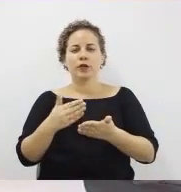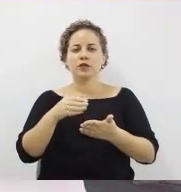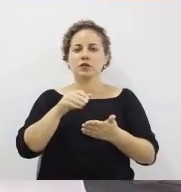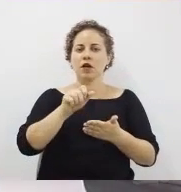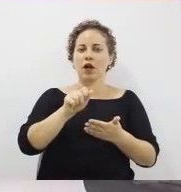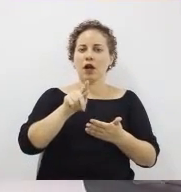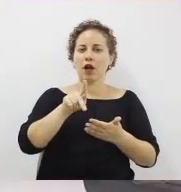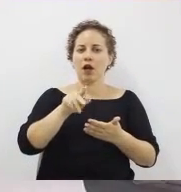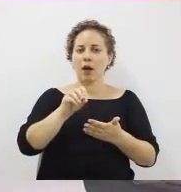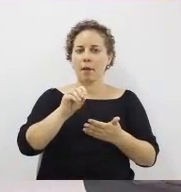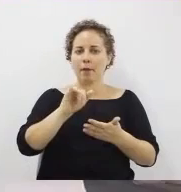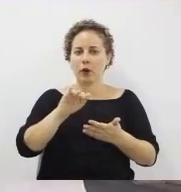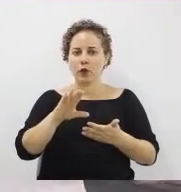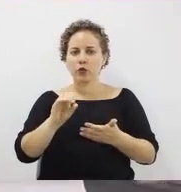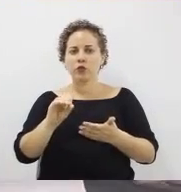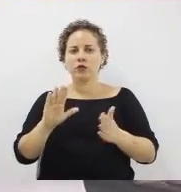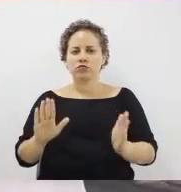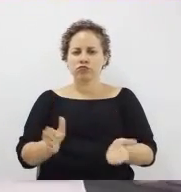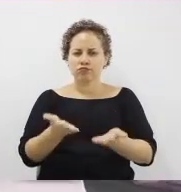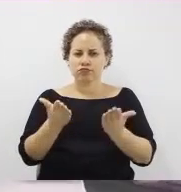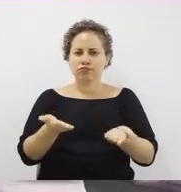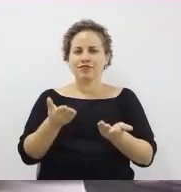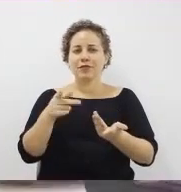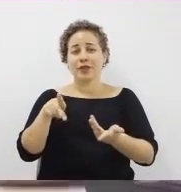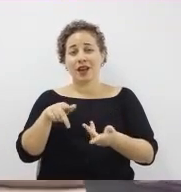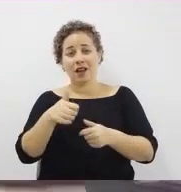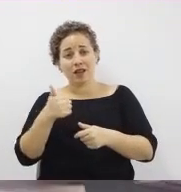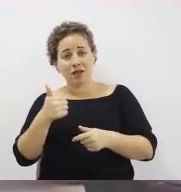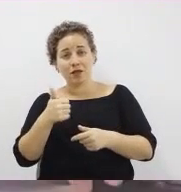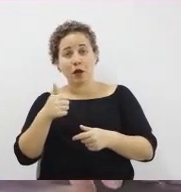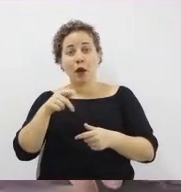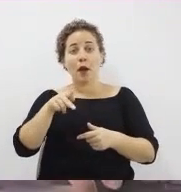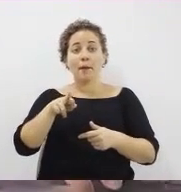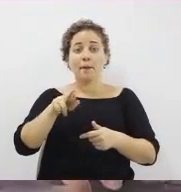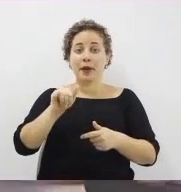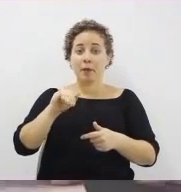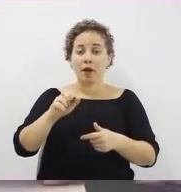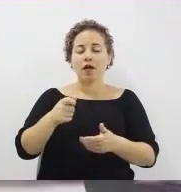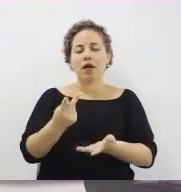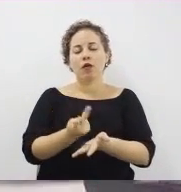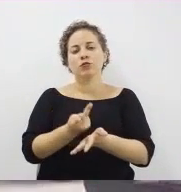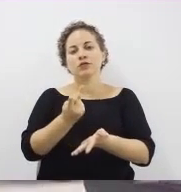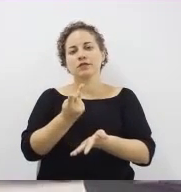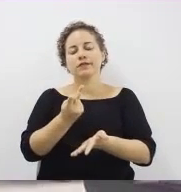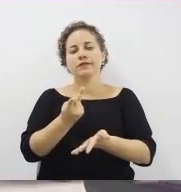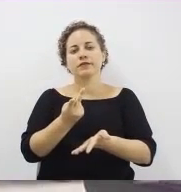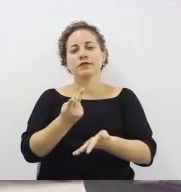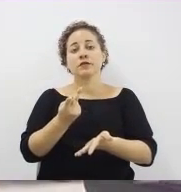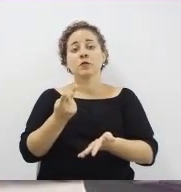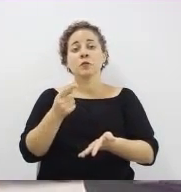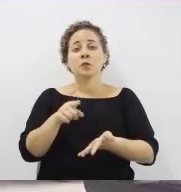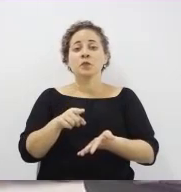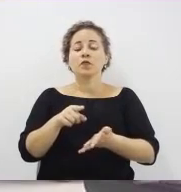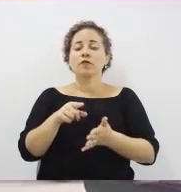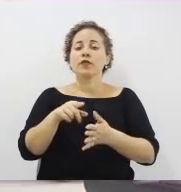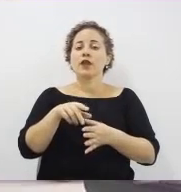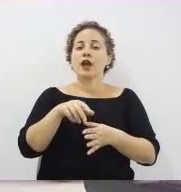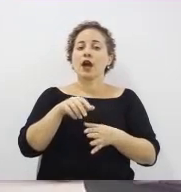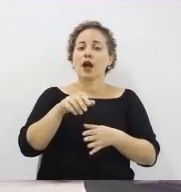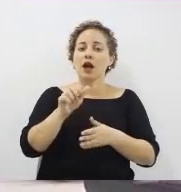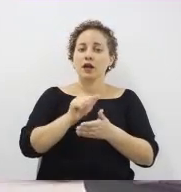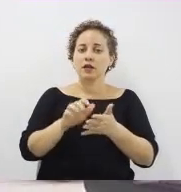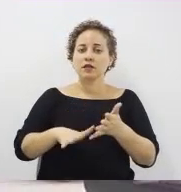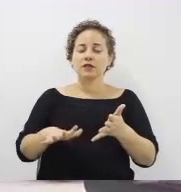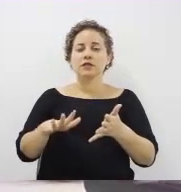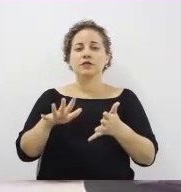apoio são aquelas que dão suporte para que essas atividades primárias possam ser realizadas. Entre as atividades primárias, nós